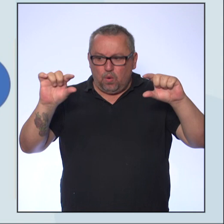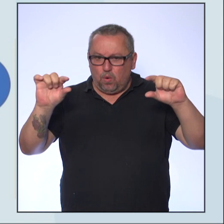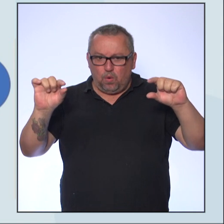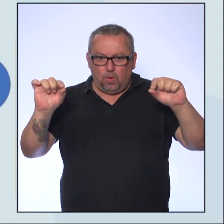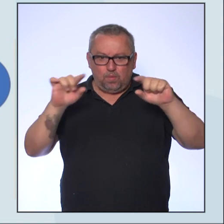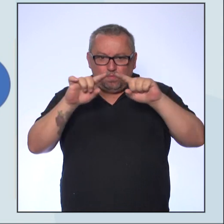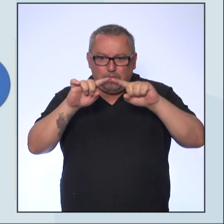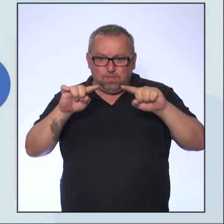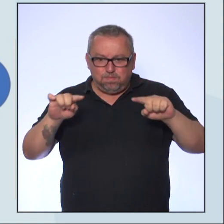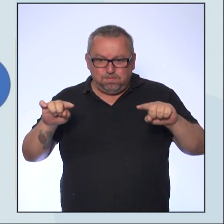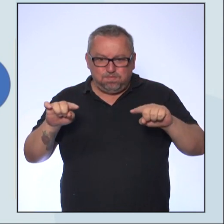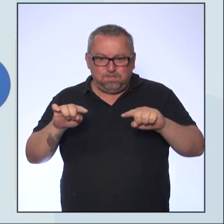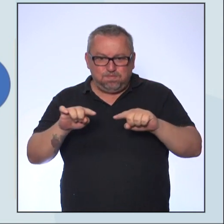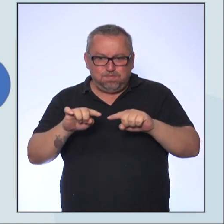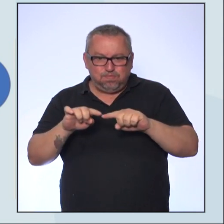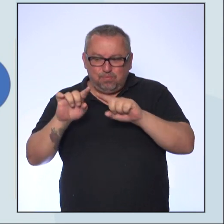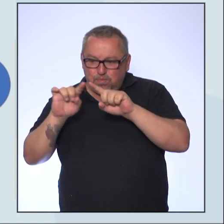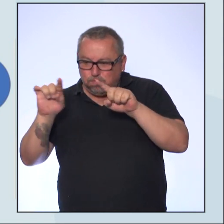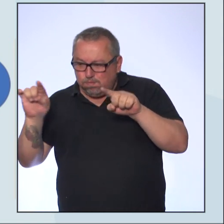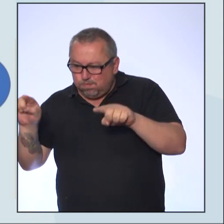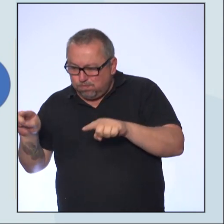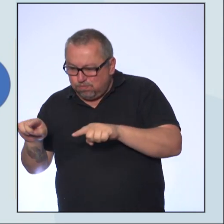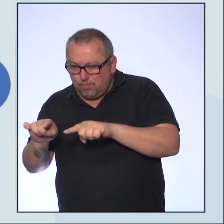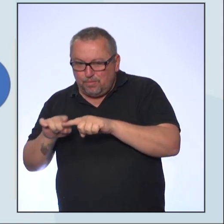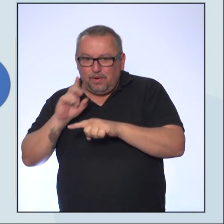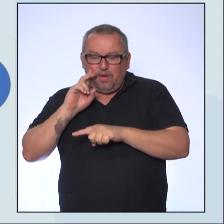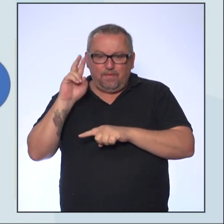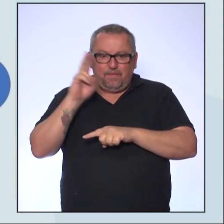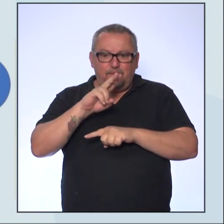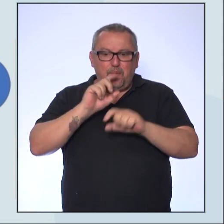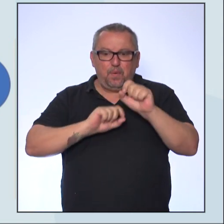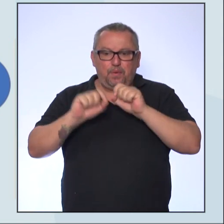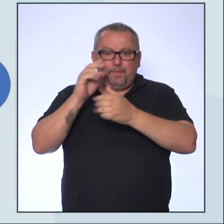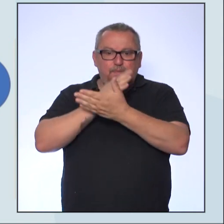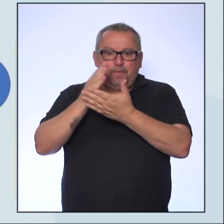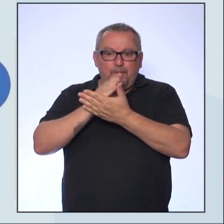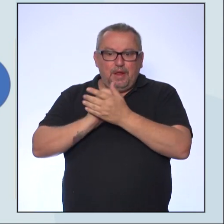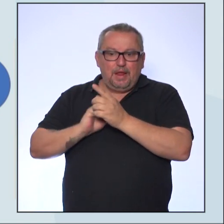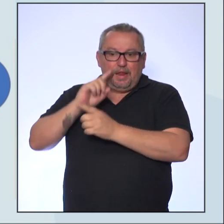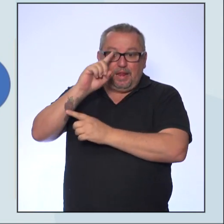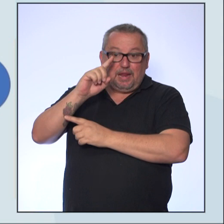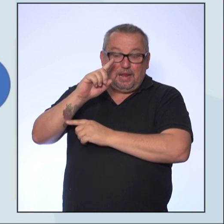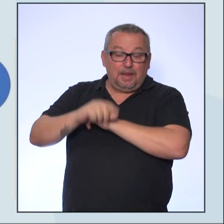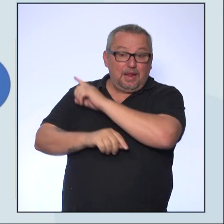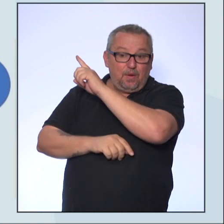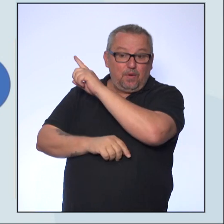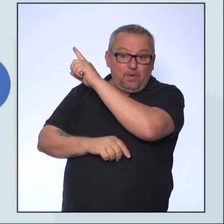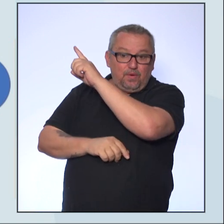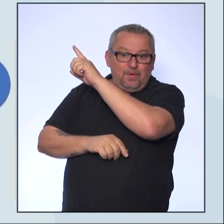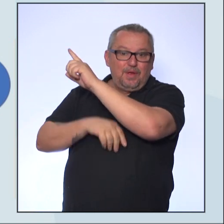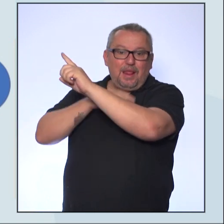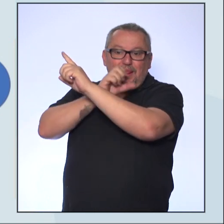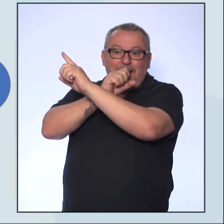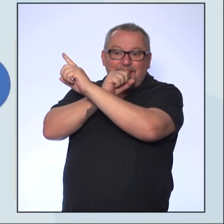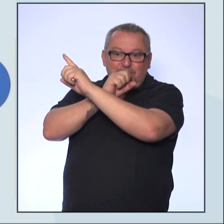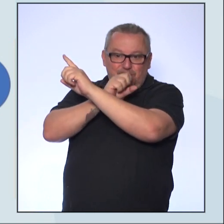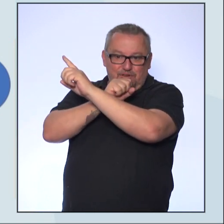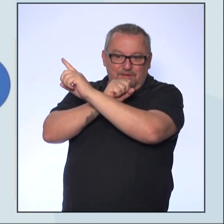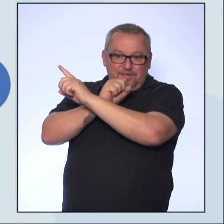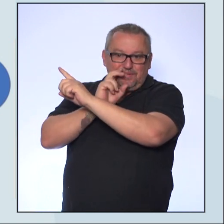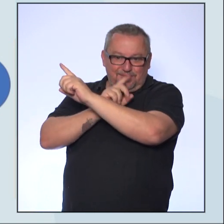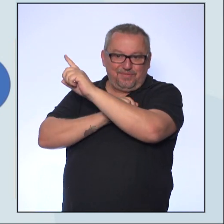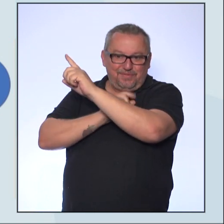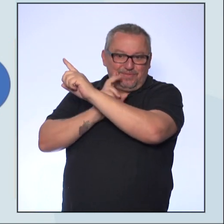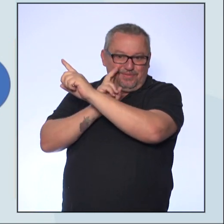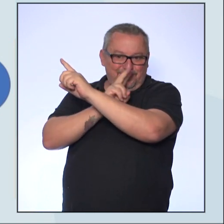como acontece nesse fluxograma. Observe que o fluxograma ele se inicia ali naquela parte laranja, onde está escrito unidade básica de